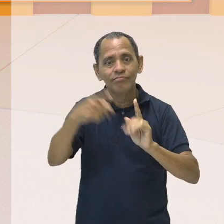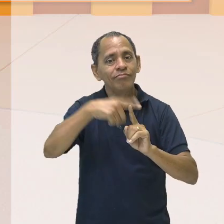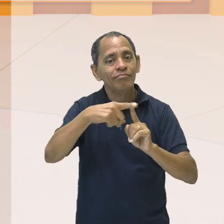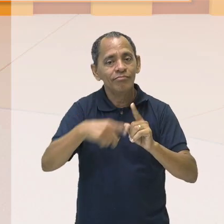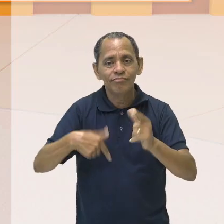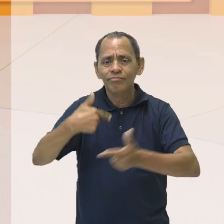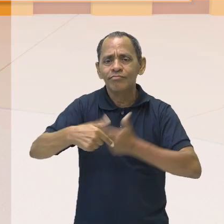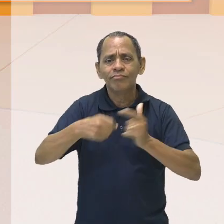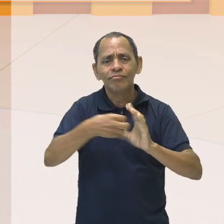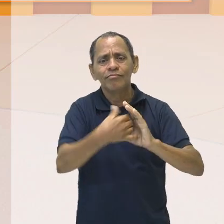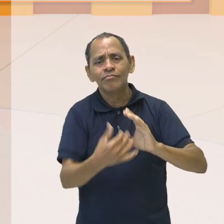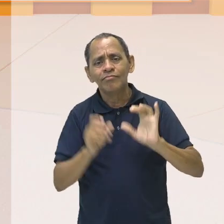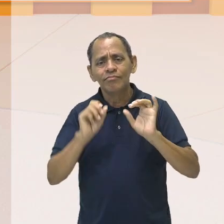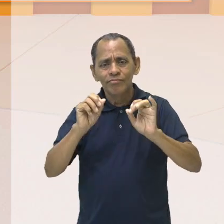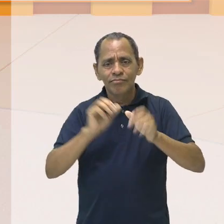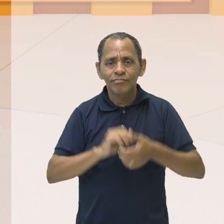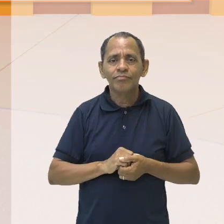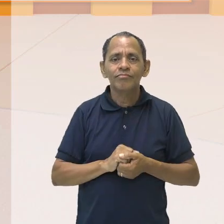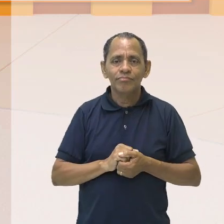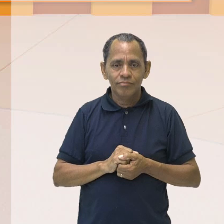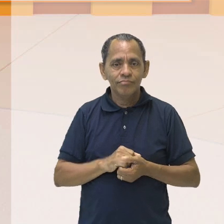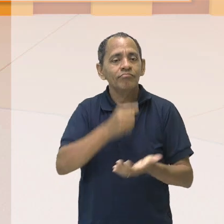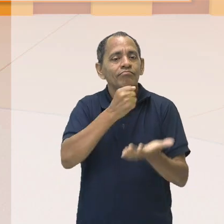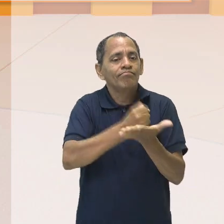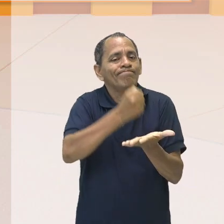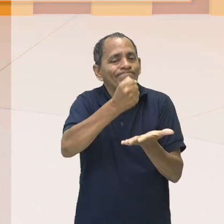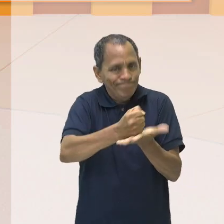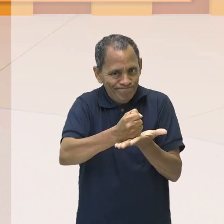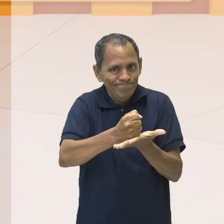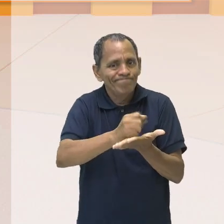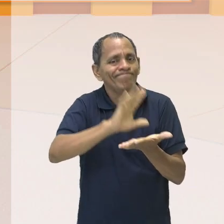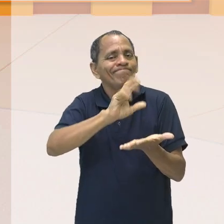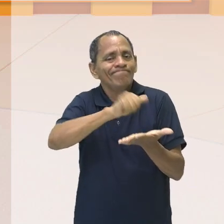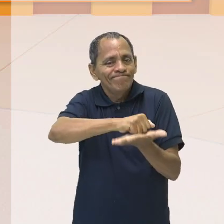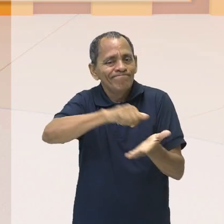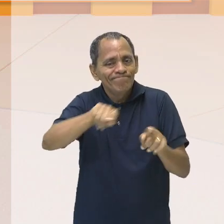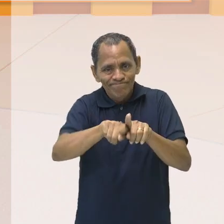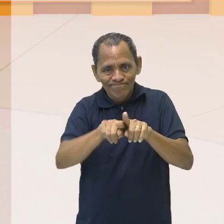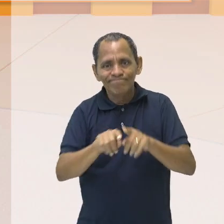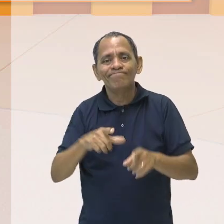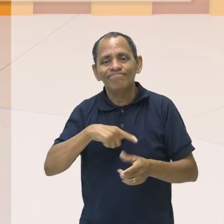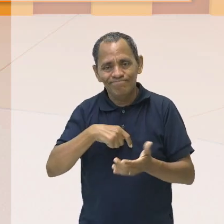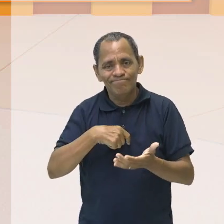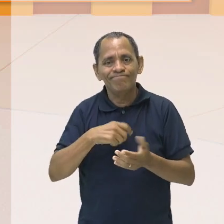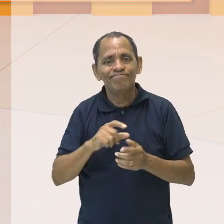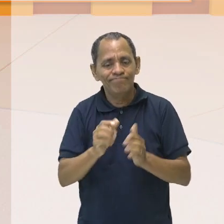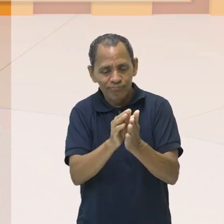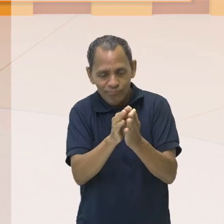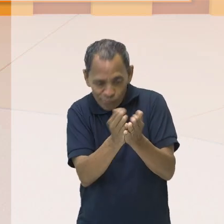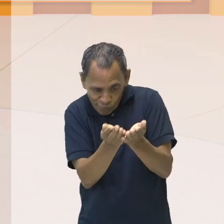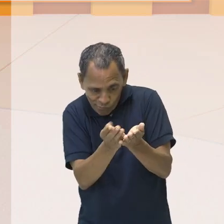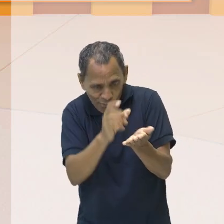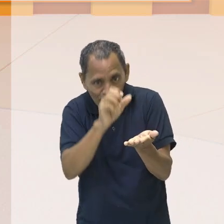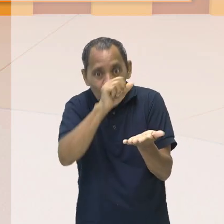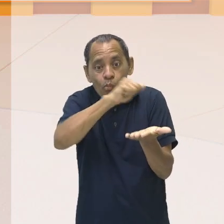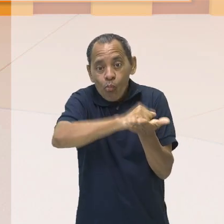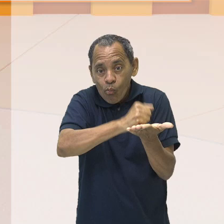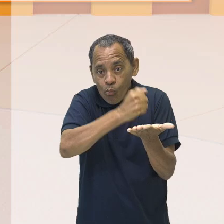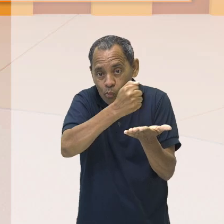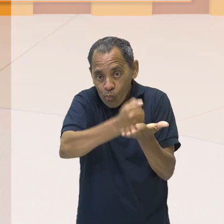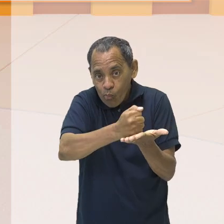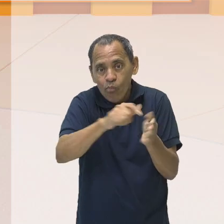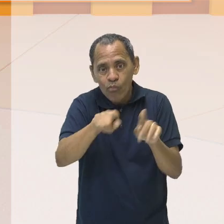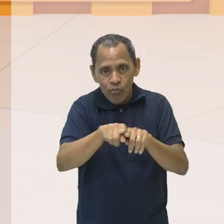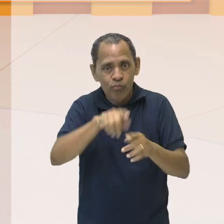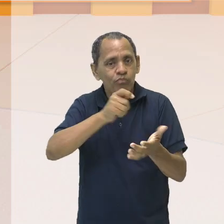é caracterizado por contratos registrados. E aí a gente tem a carteira de trabalho assinada, com